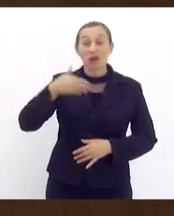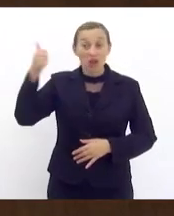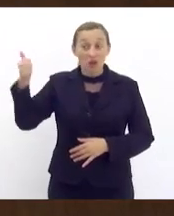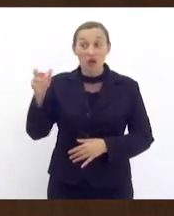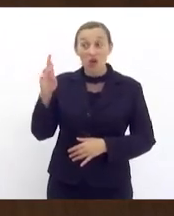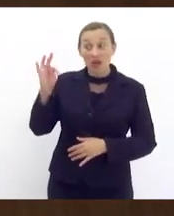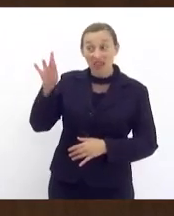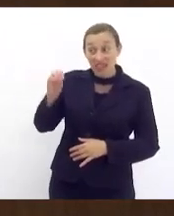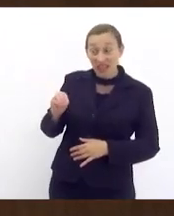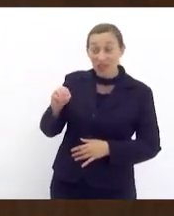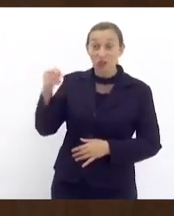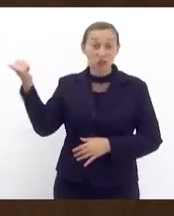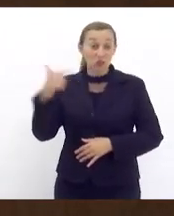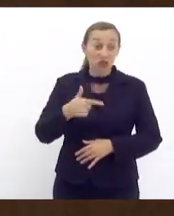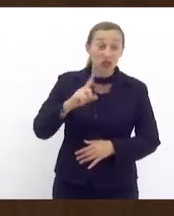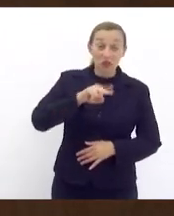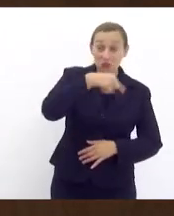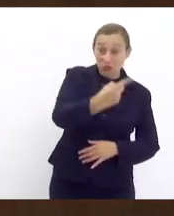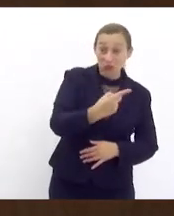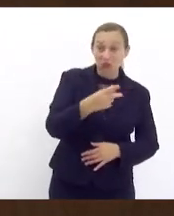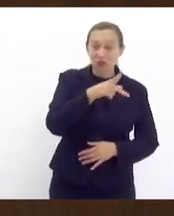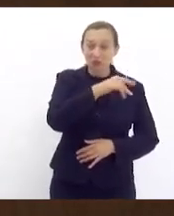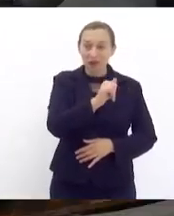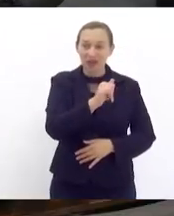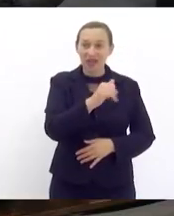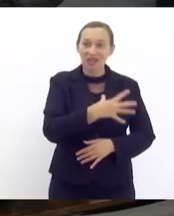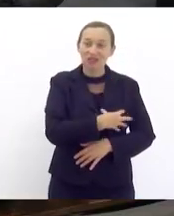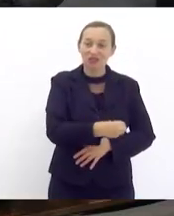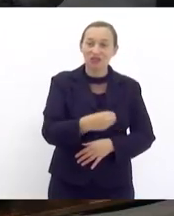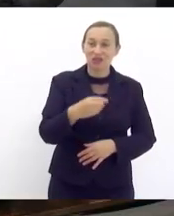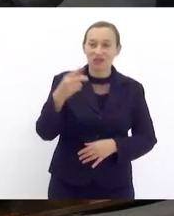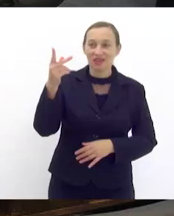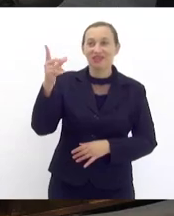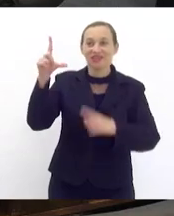que tá ali uma saudação especial Renato obrigado presidente